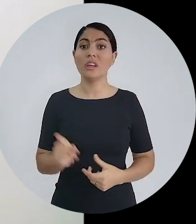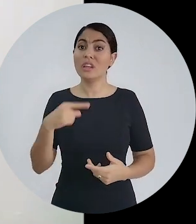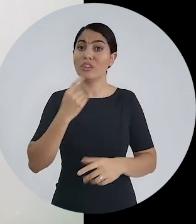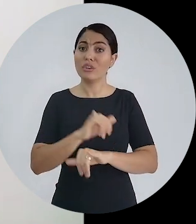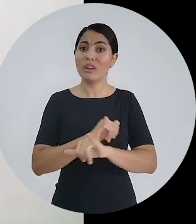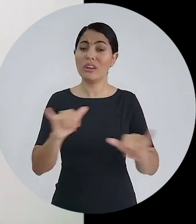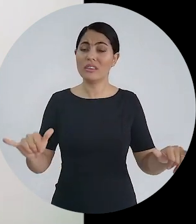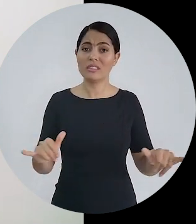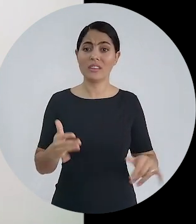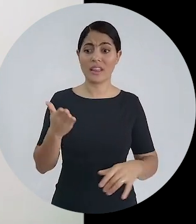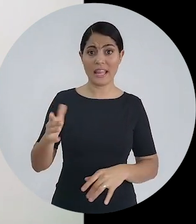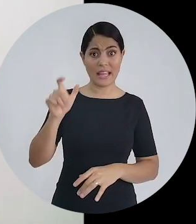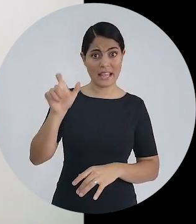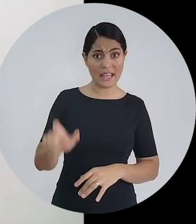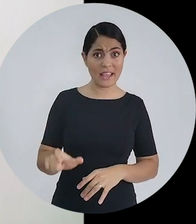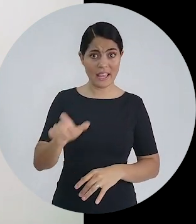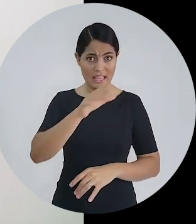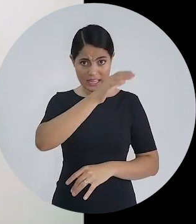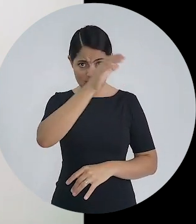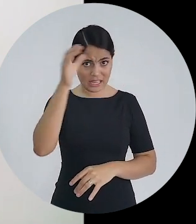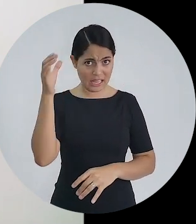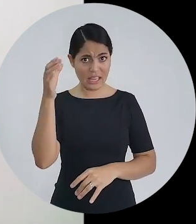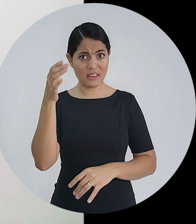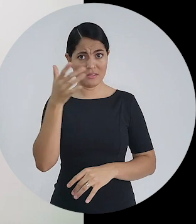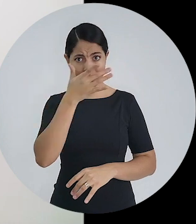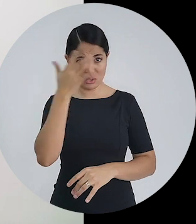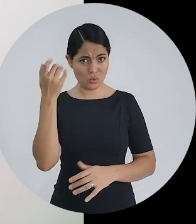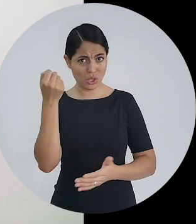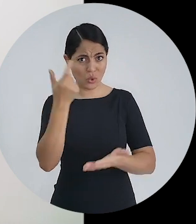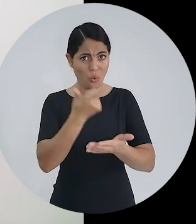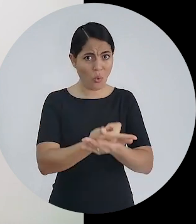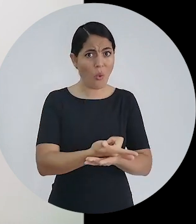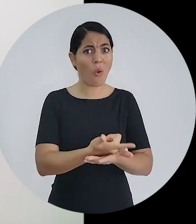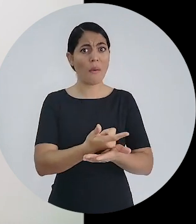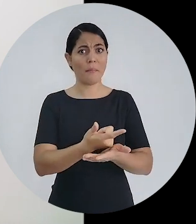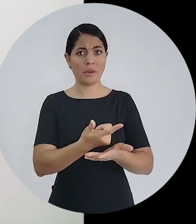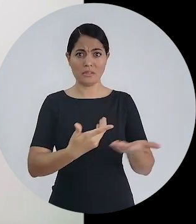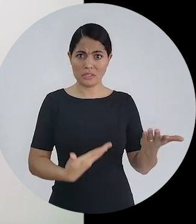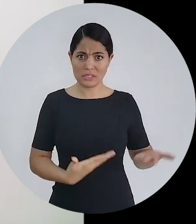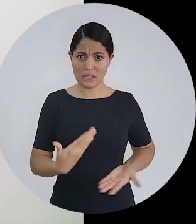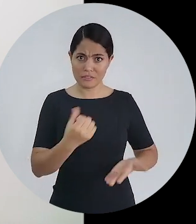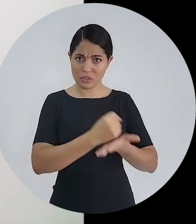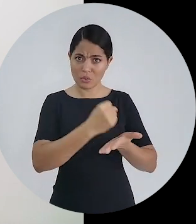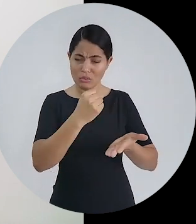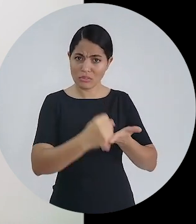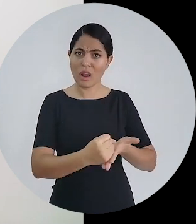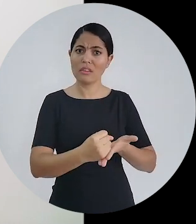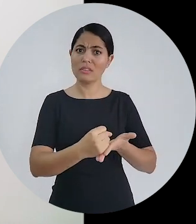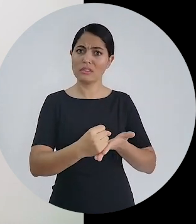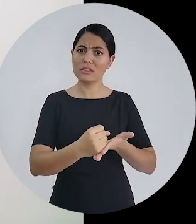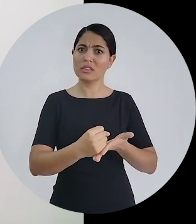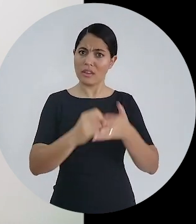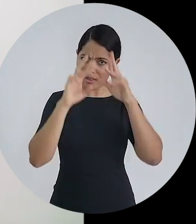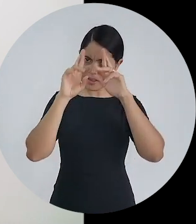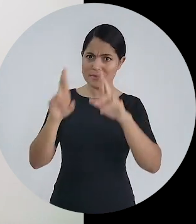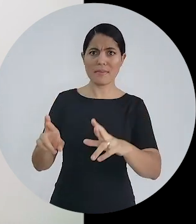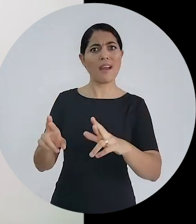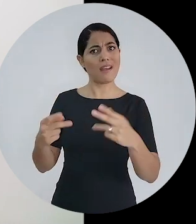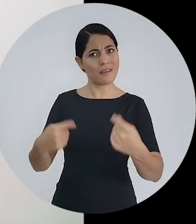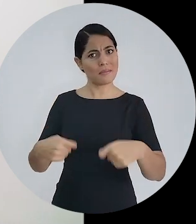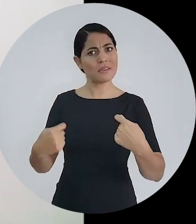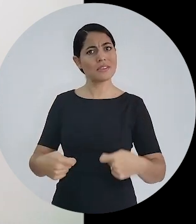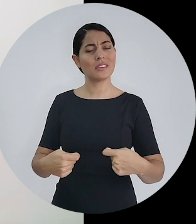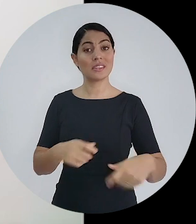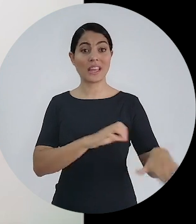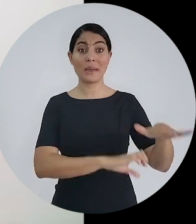precisamos que o consumidor seja respeitado, que as empresas e os fornecedores respeitem os direitos do consumidor, porque só